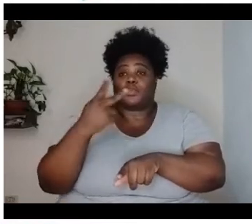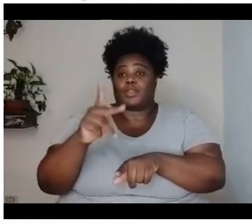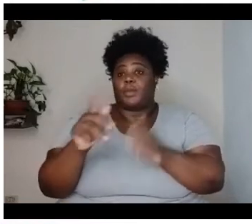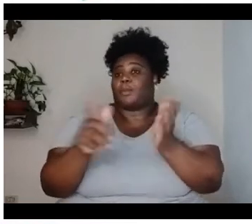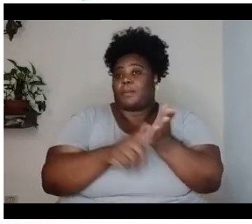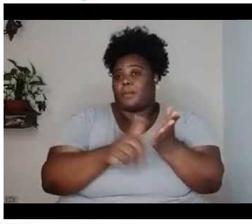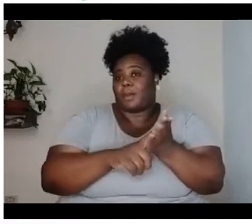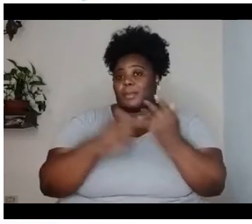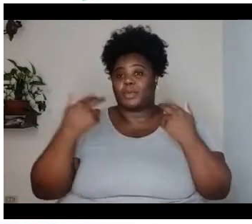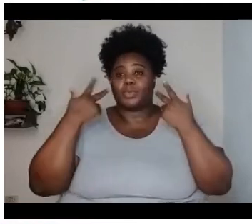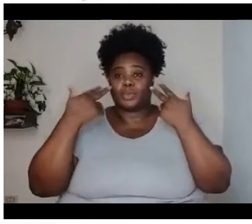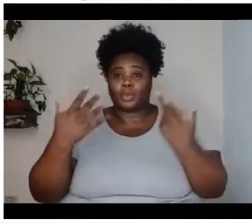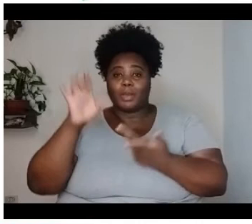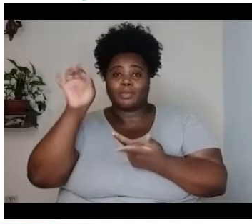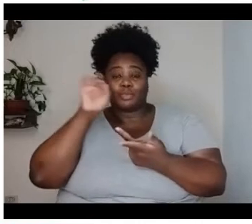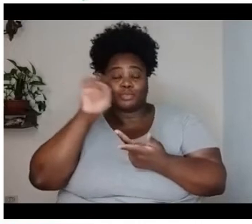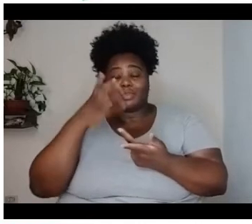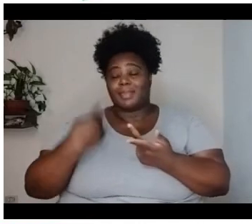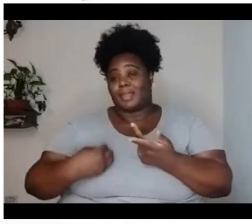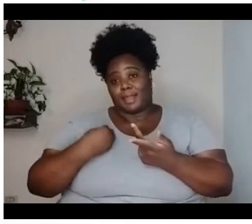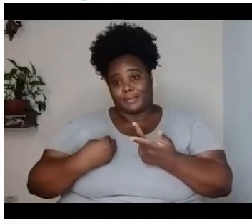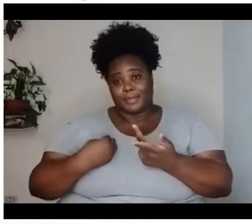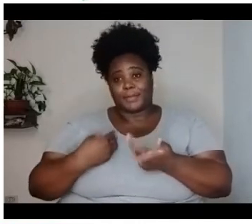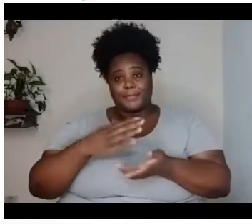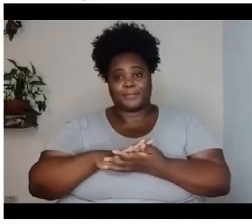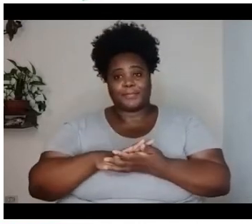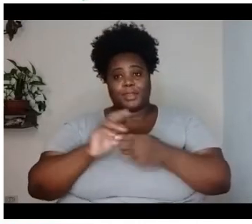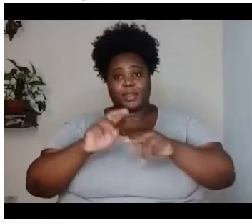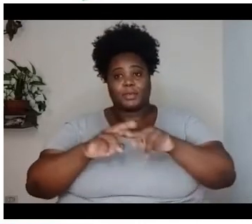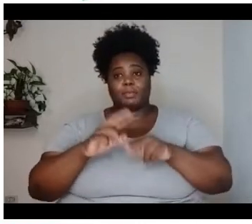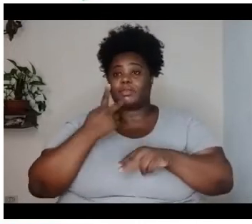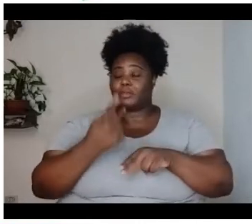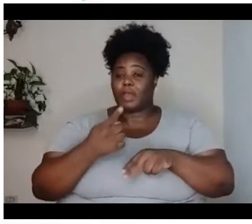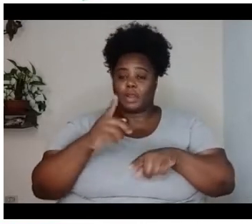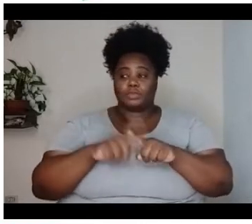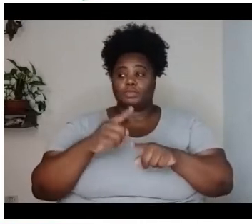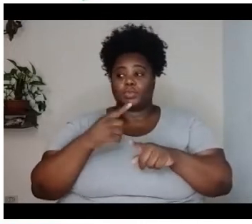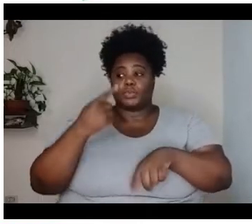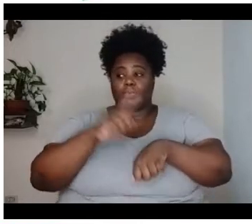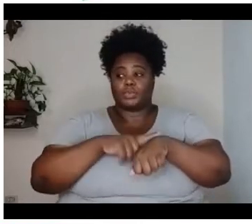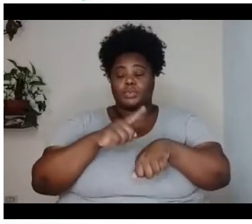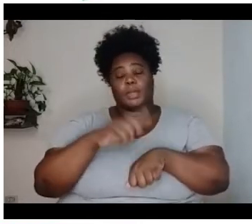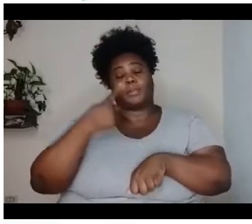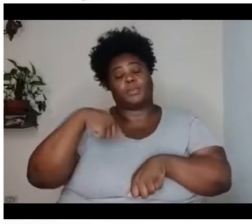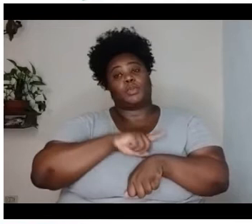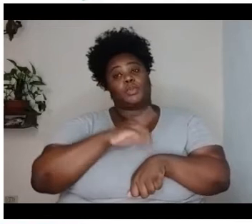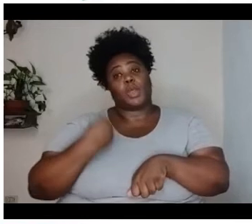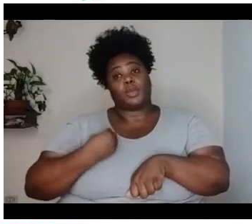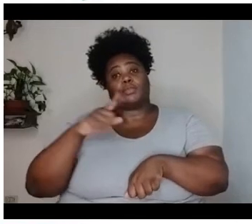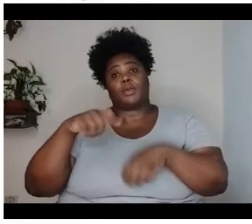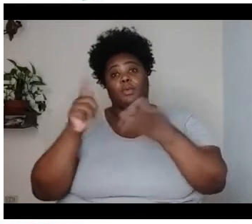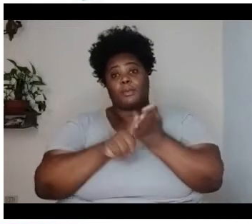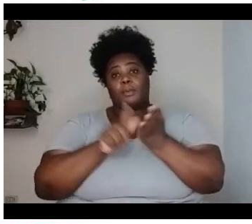nesse cotidiano da vida, né? E por isso que eu menciono esses tempos que a gente vive, esse papel do artista